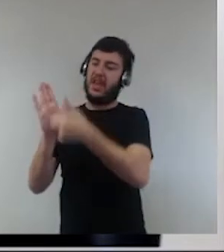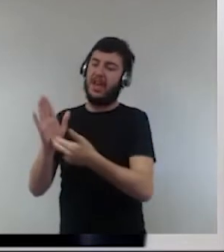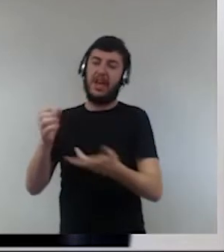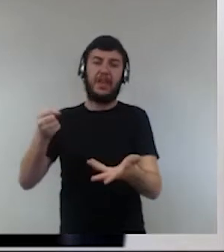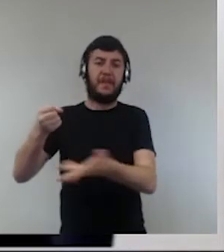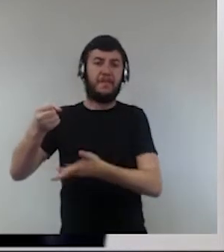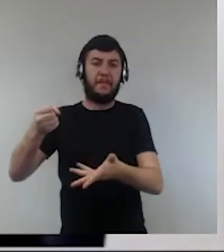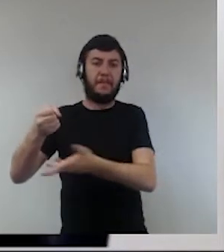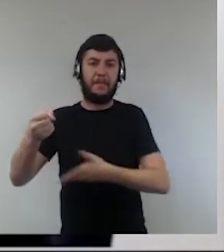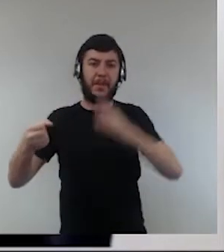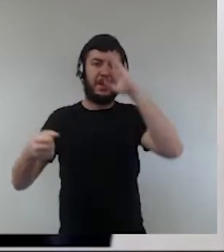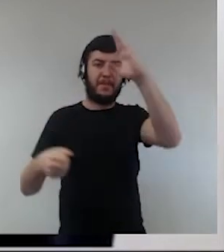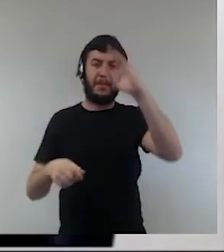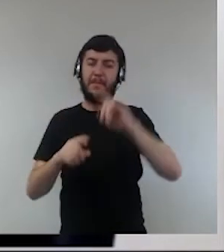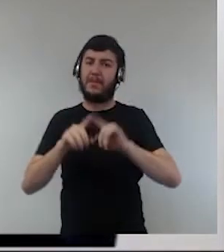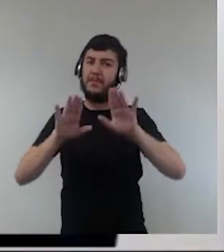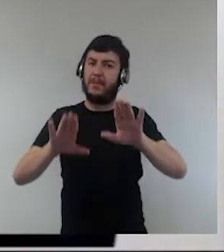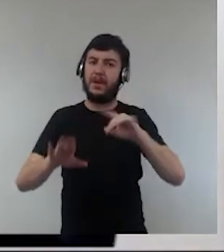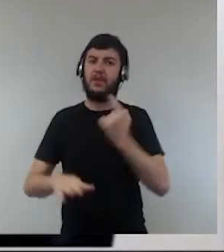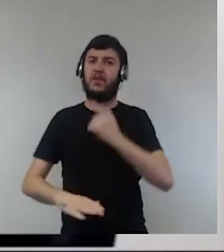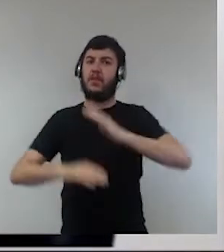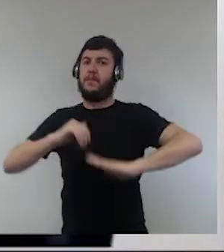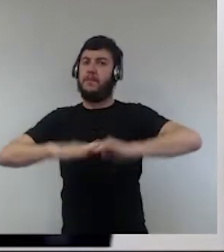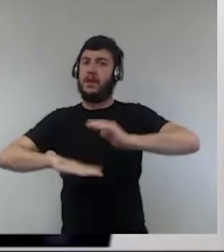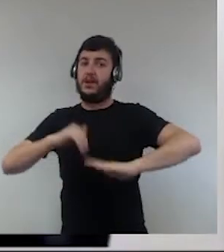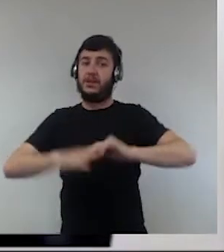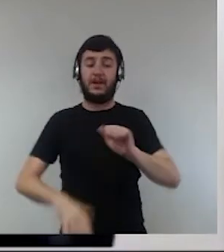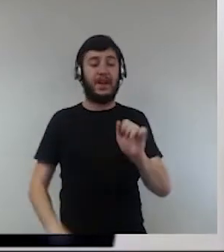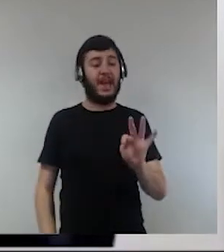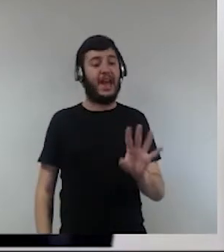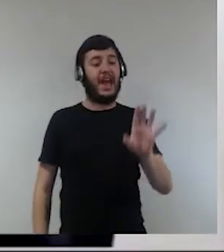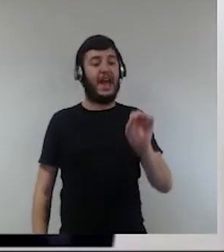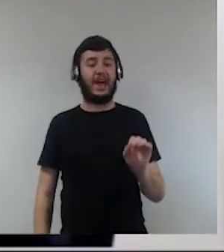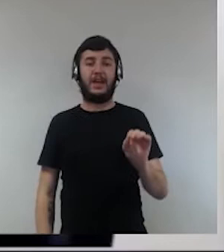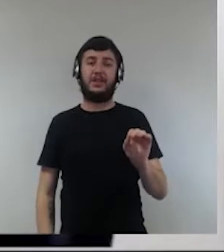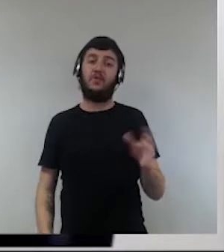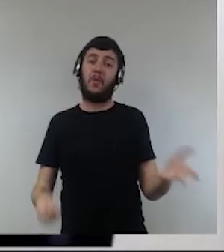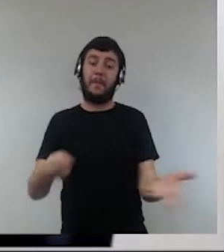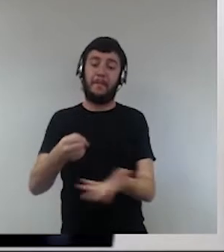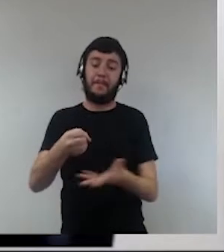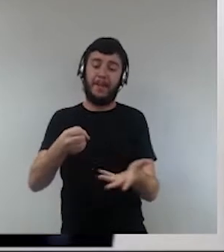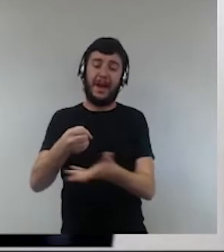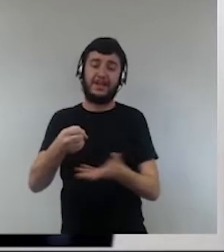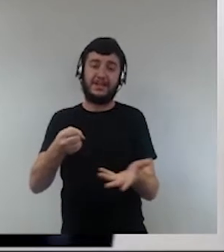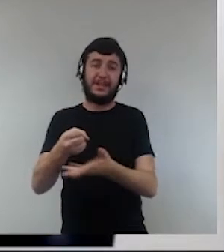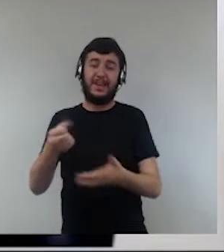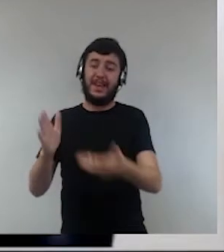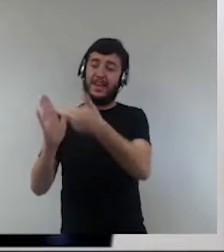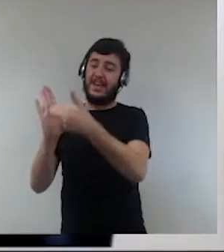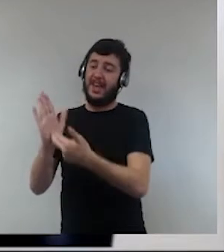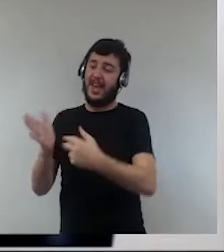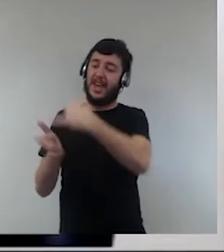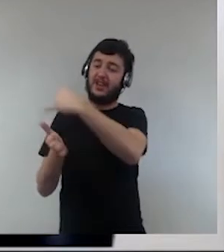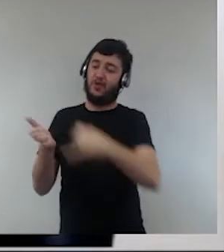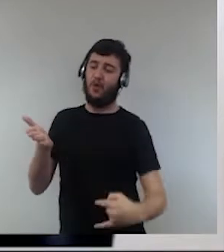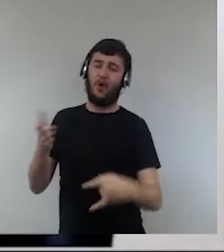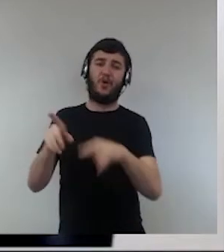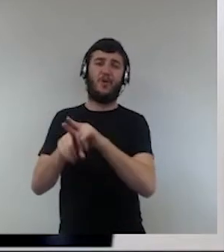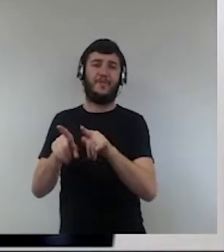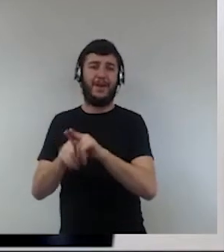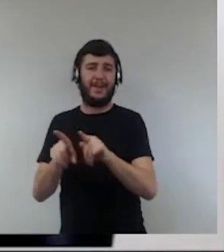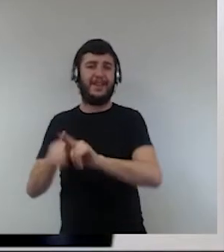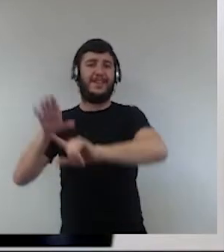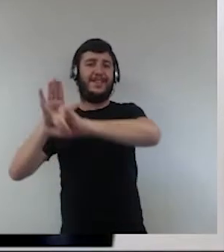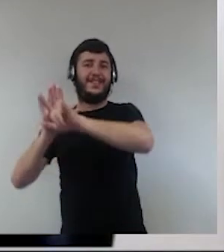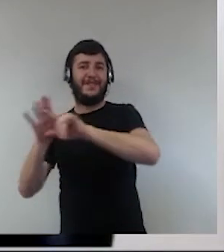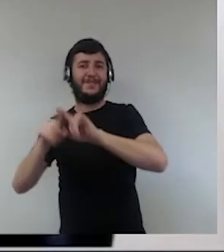fundamentais, porque nós conseguimos praticar atos apenas lastreados, baseados em princípios. Mas me parece que aqui, pessoal,